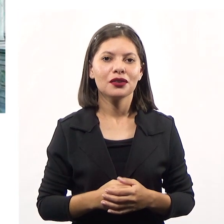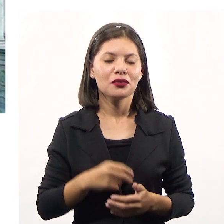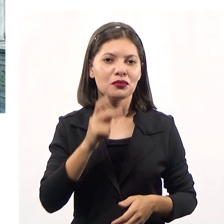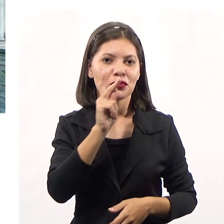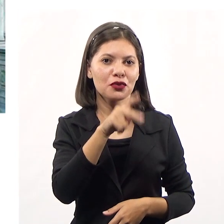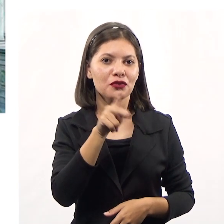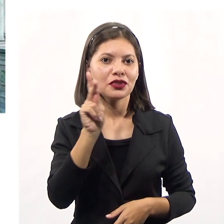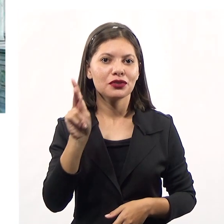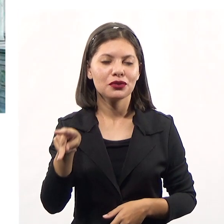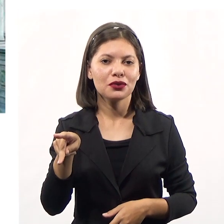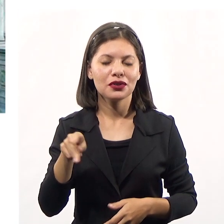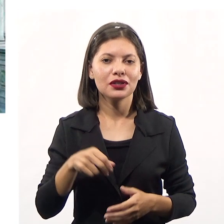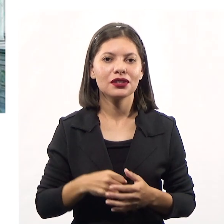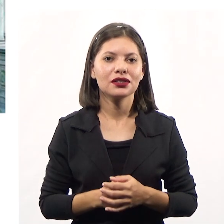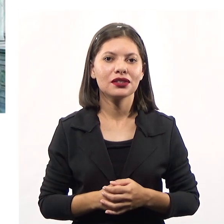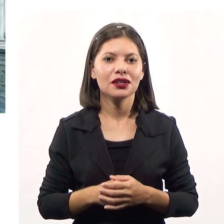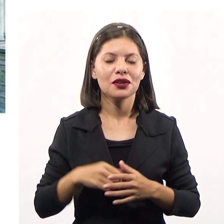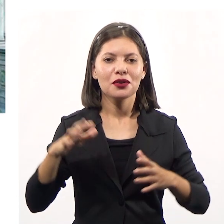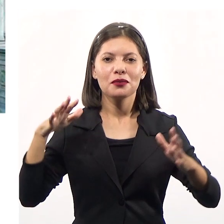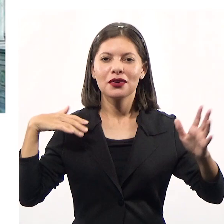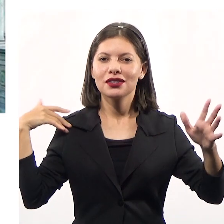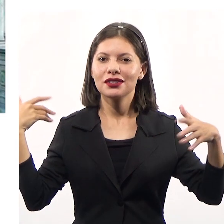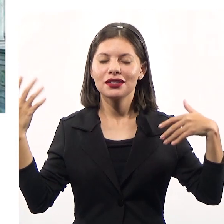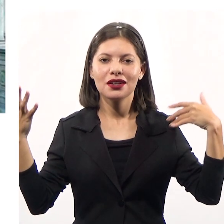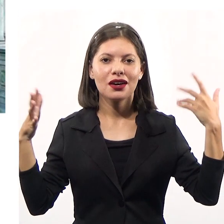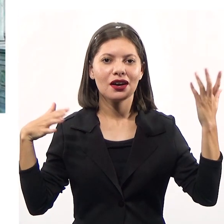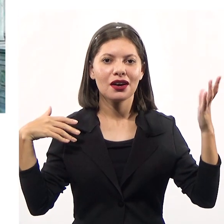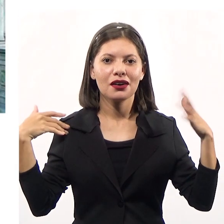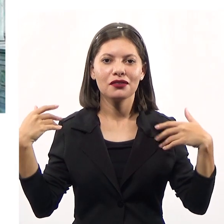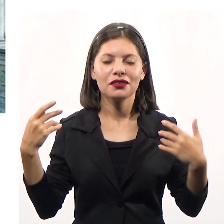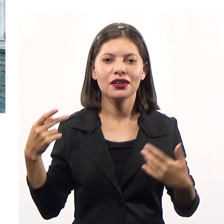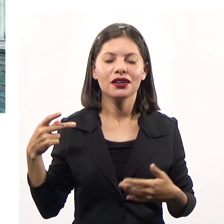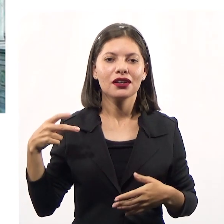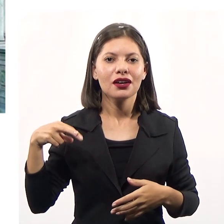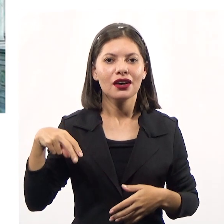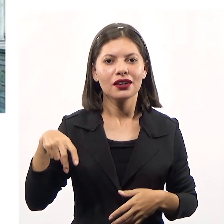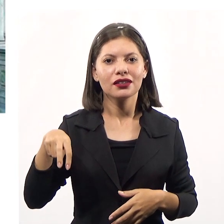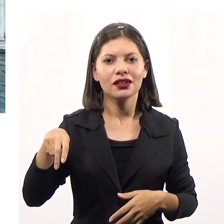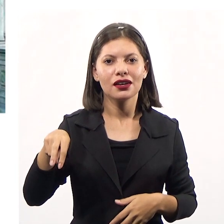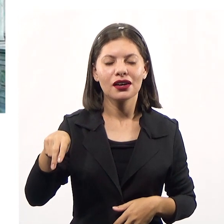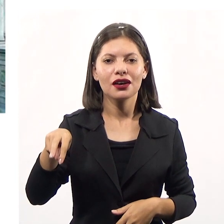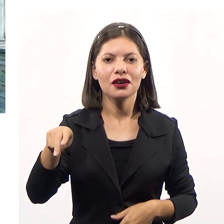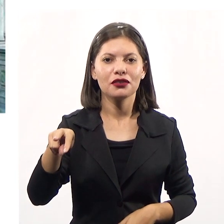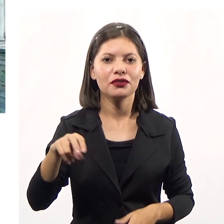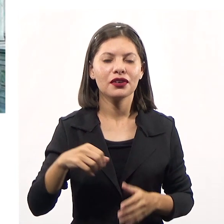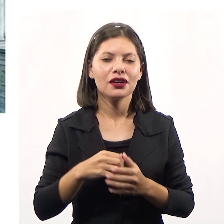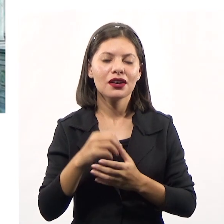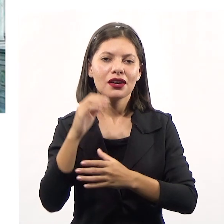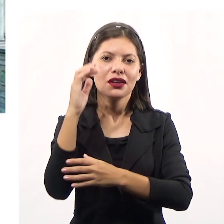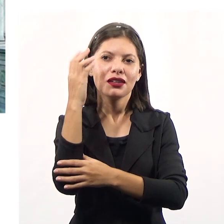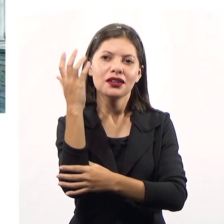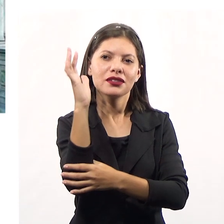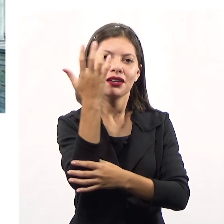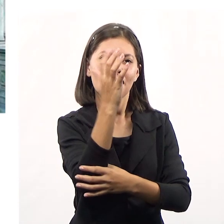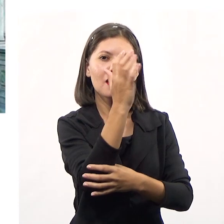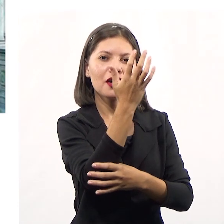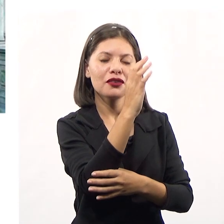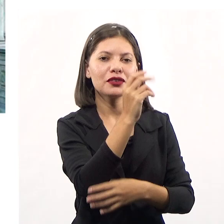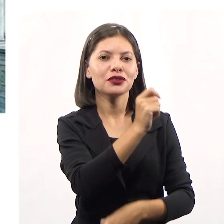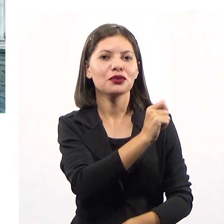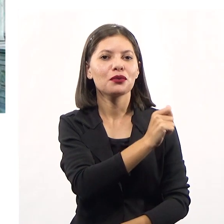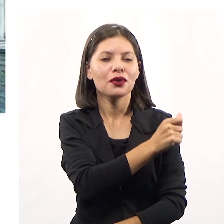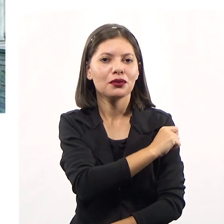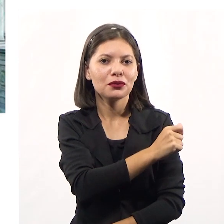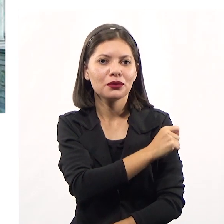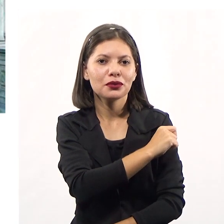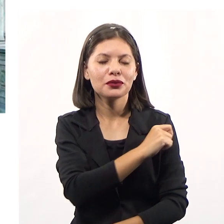outros professores também fizessem esse passeio, né, o peripatem, entre as árvores com seus